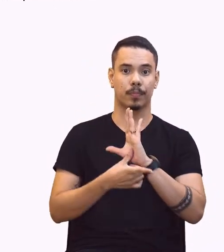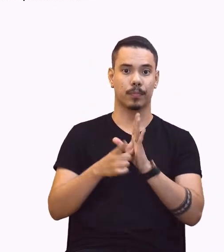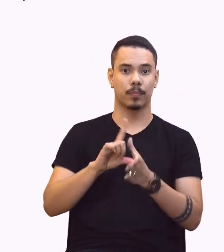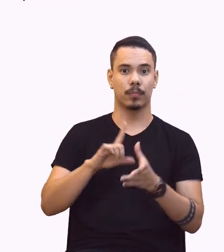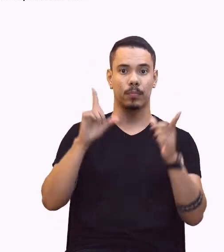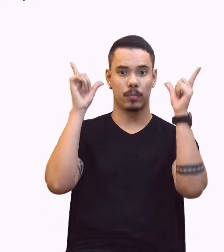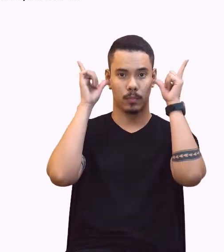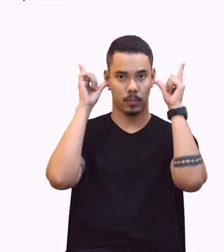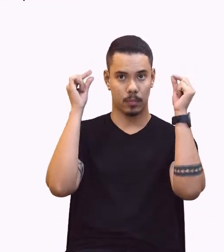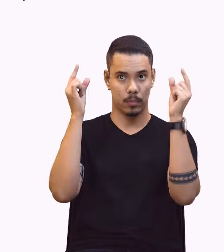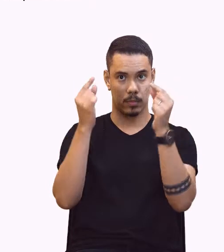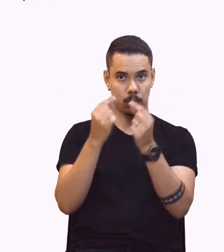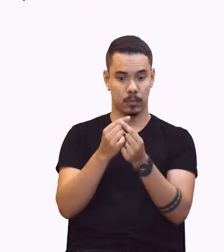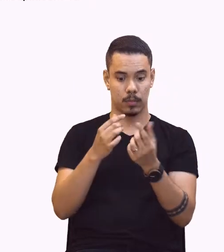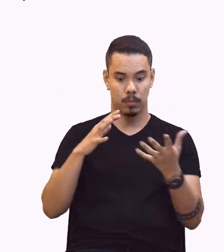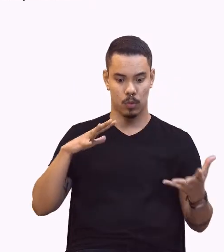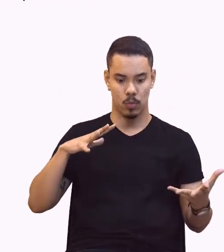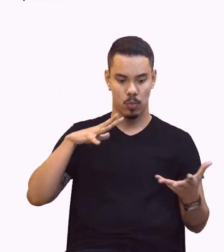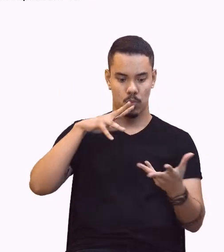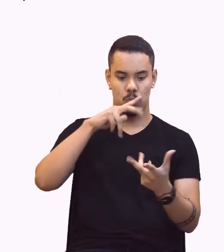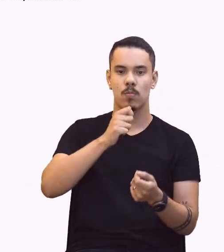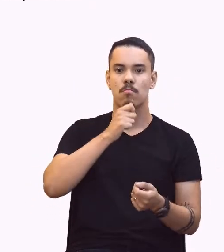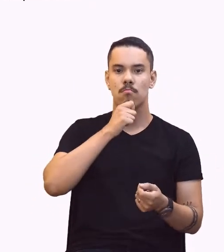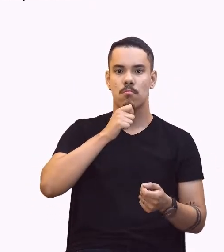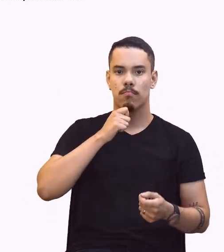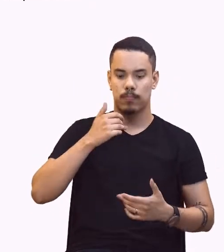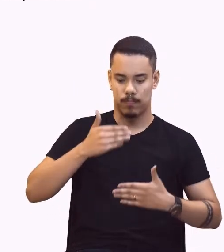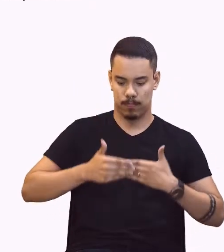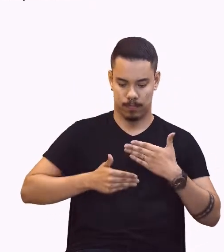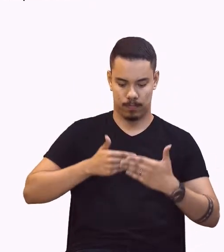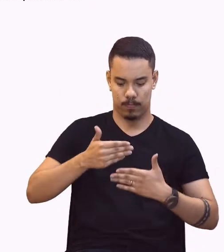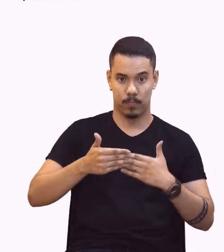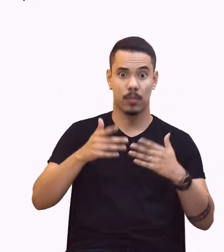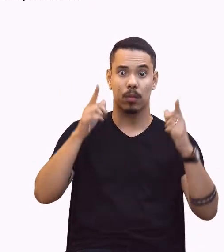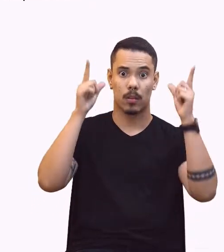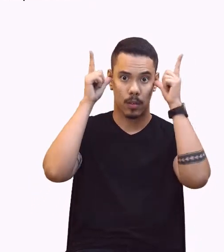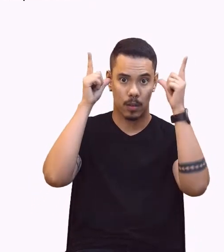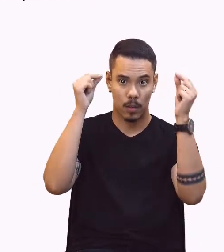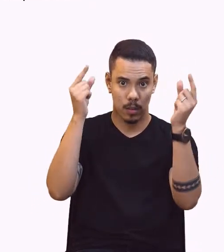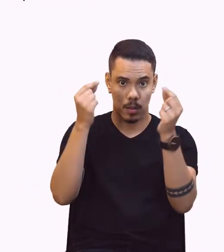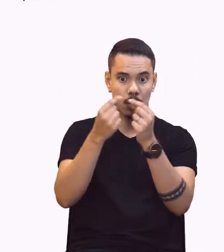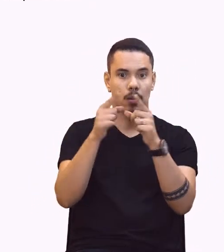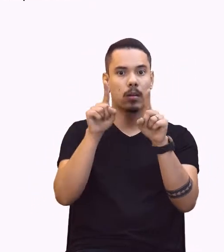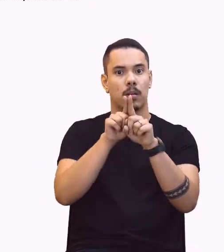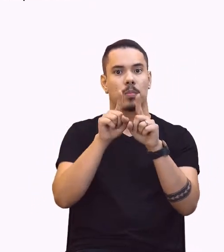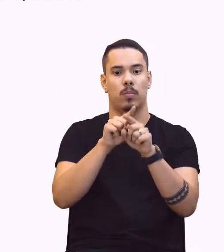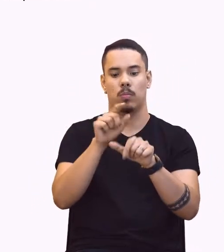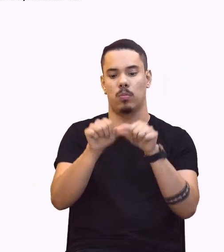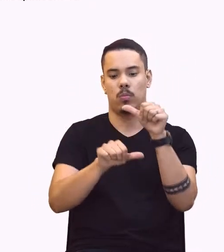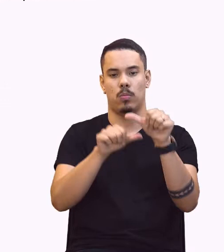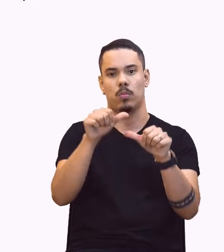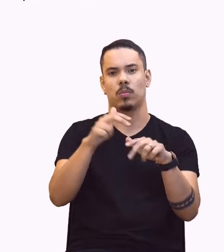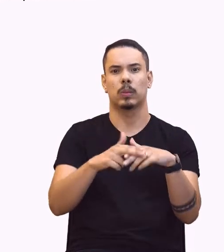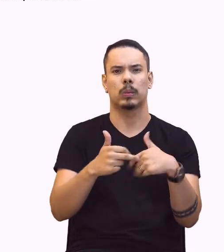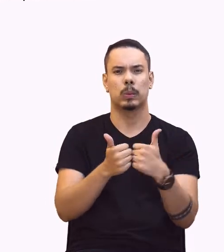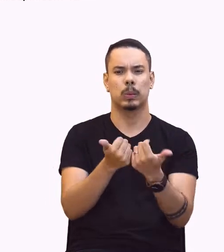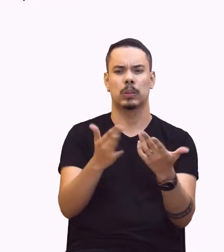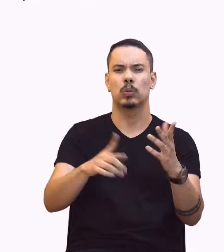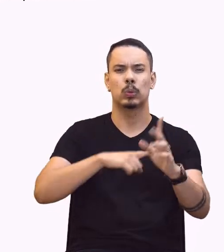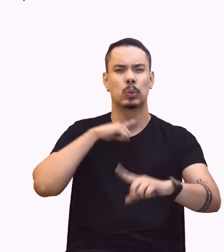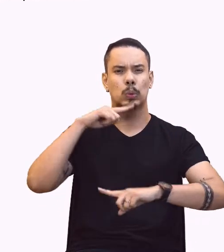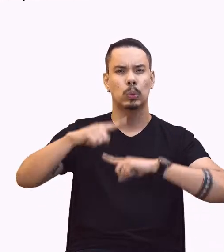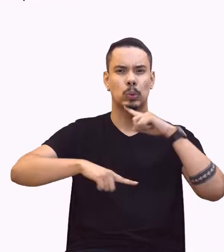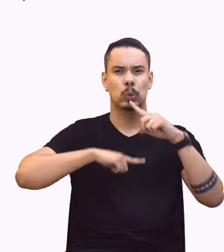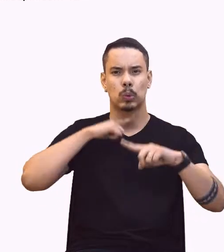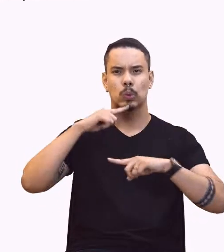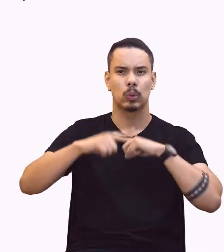Antiga, o mundo estava mudando, a Grécia Antiga estava mudando, e isso gerou muitas dúvidas, muitas